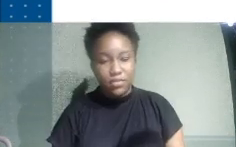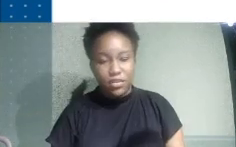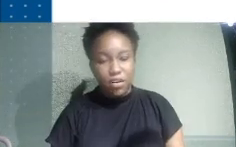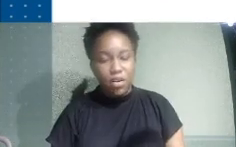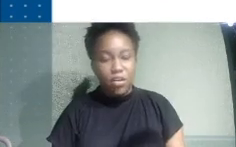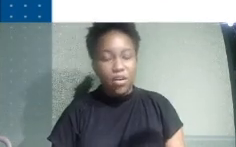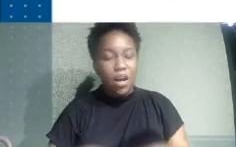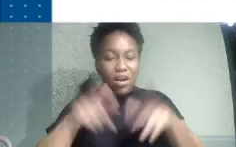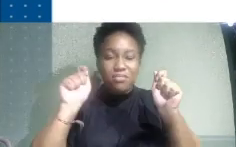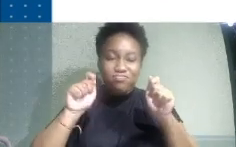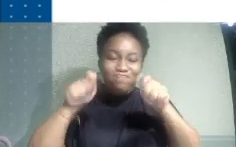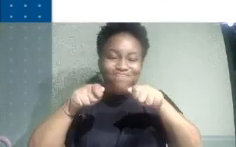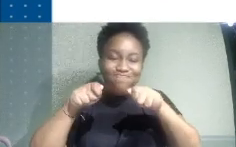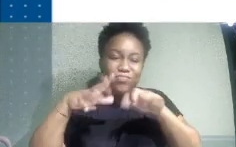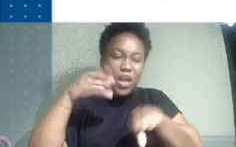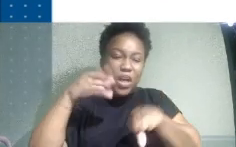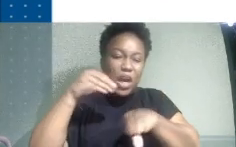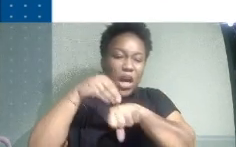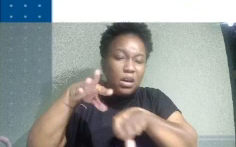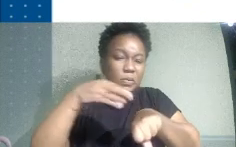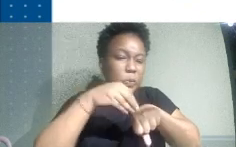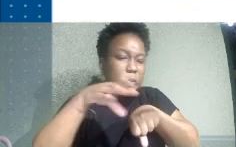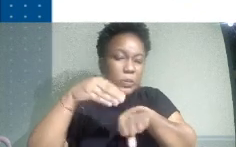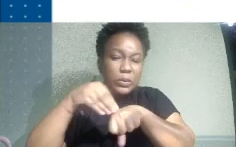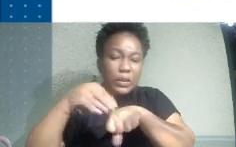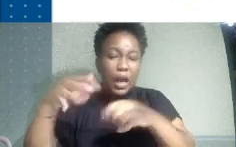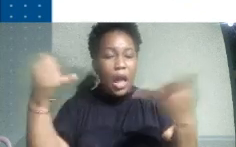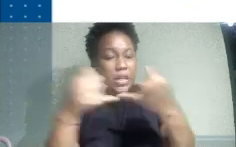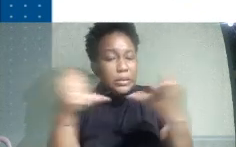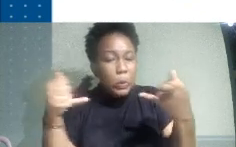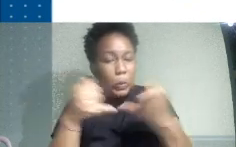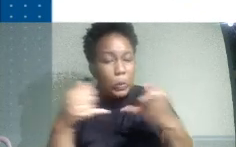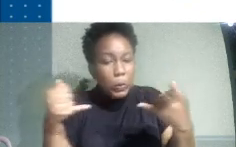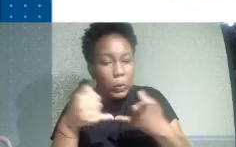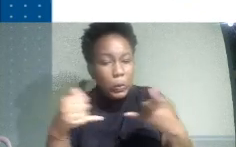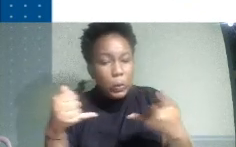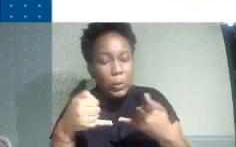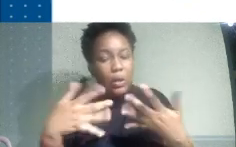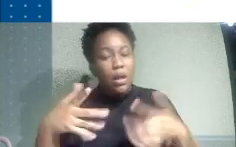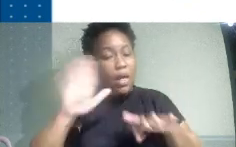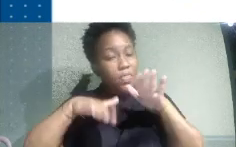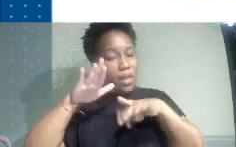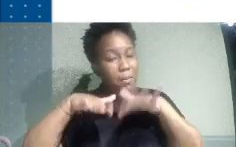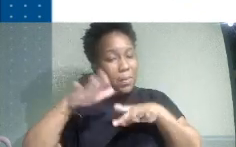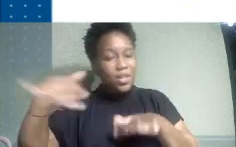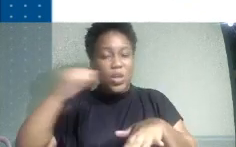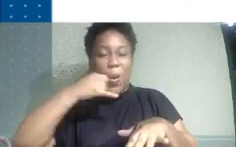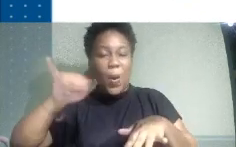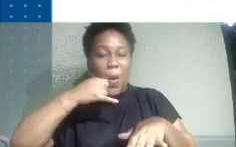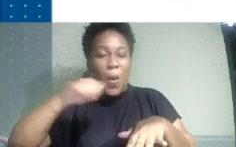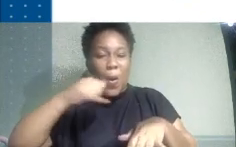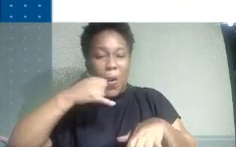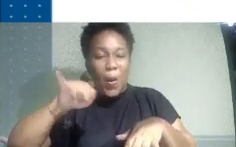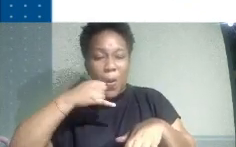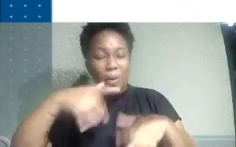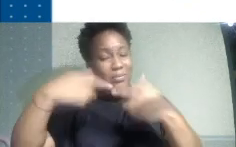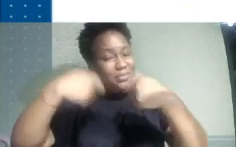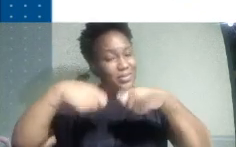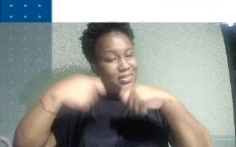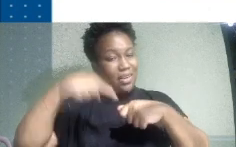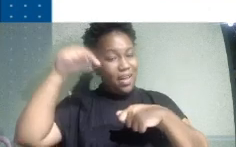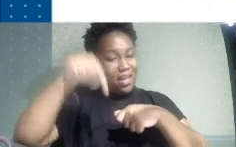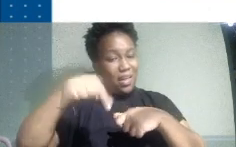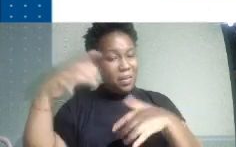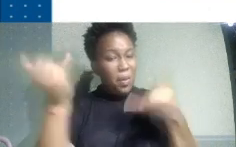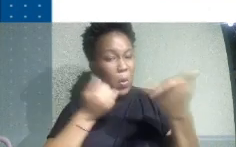determinar a capacidade de condução desse fio, desse cabo, que depende da tensão da rede, então você precisa dessa informação, e